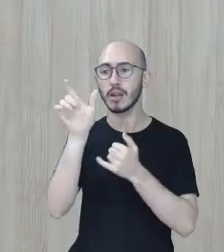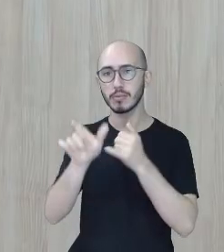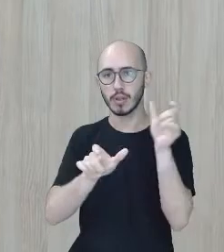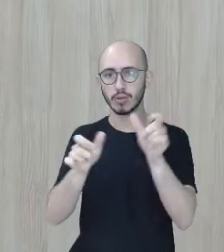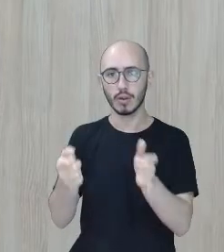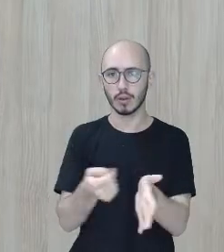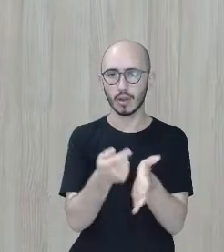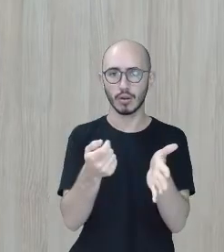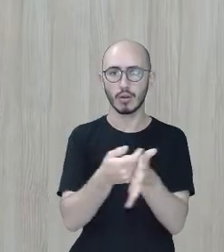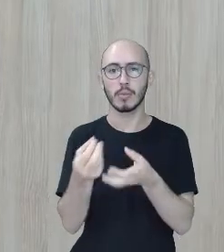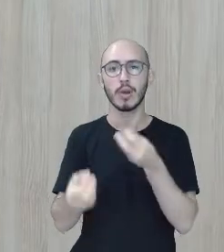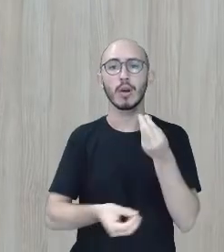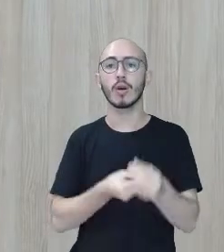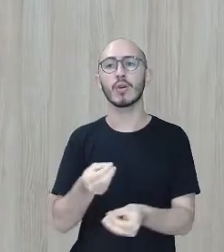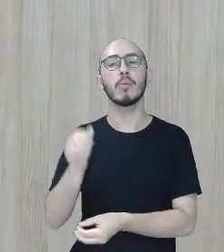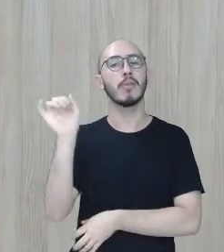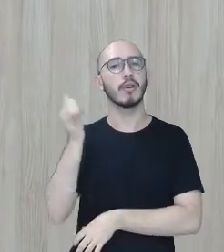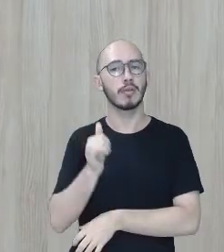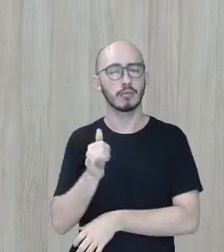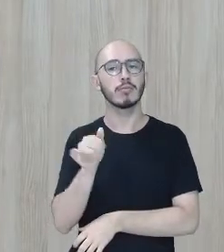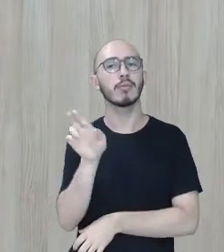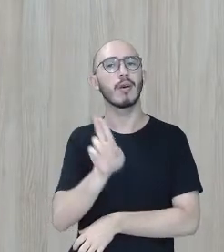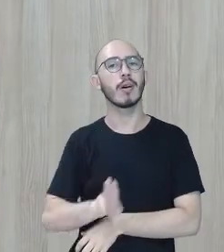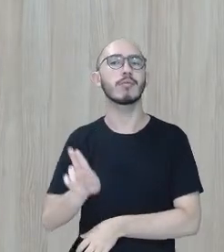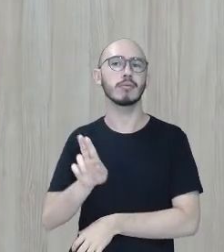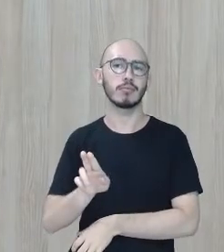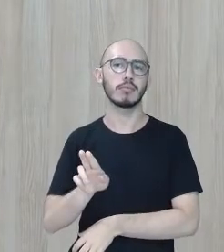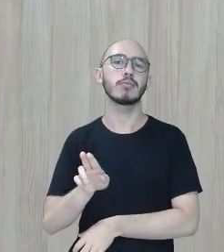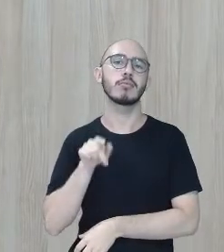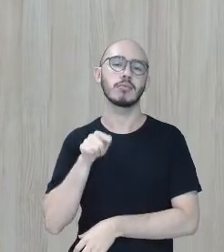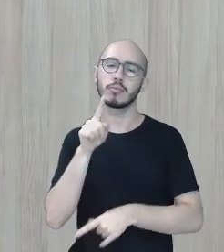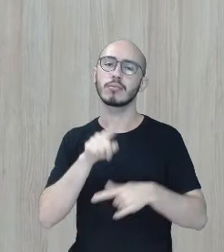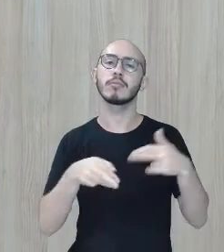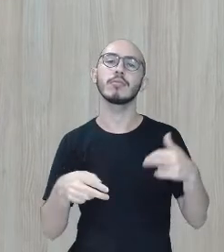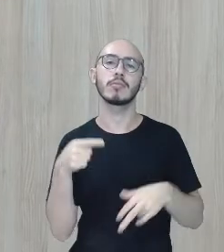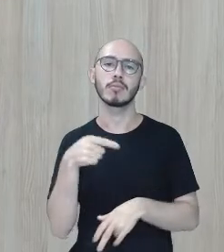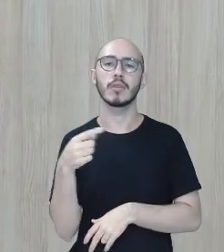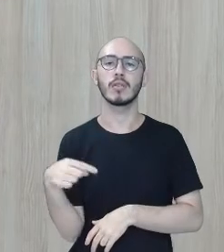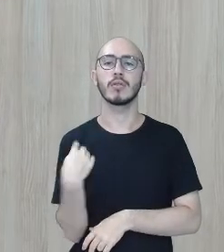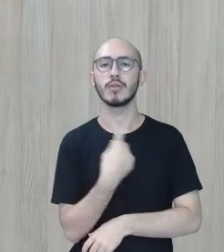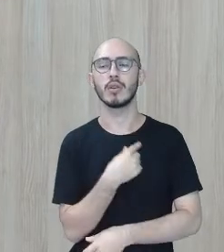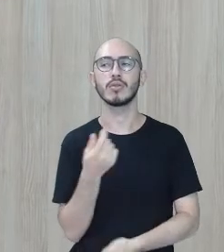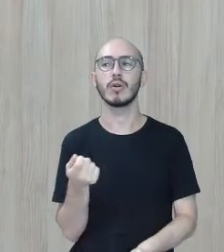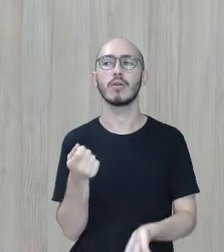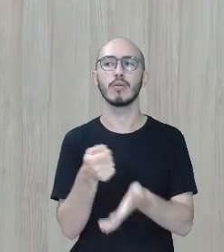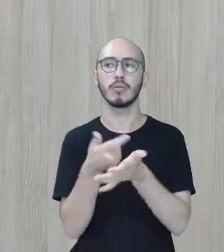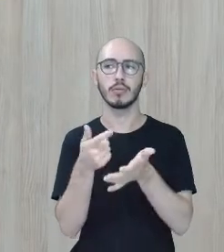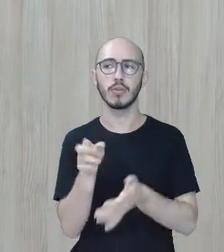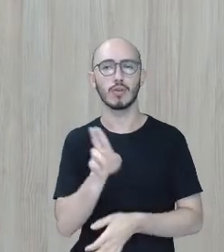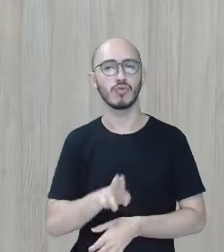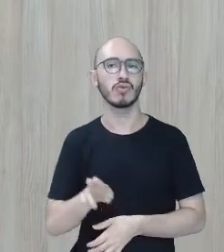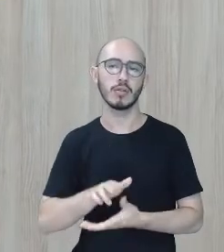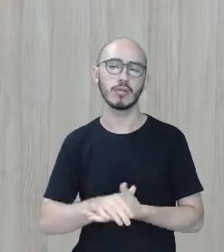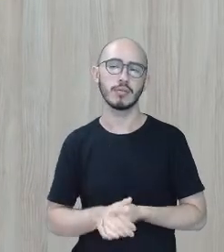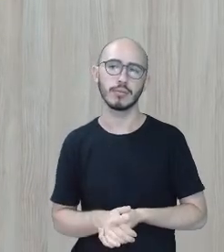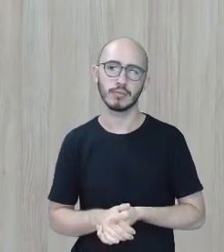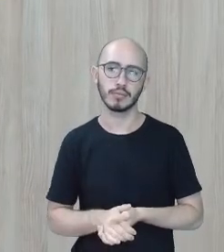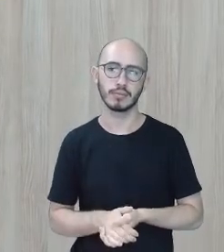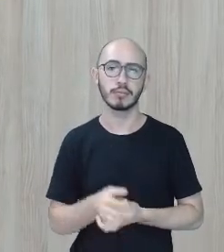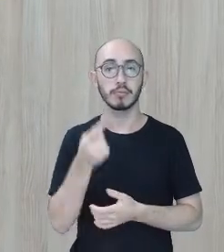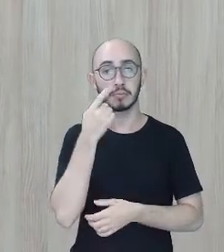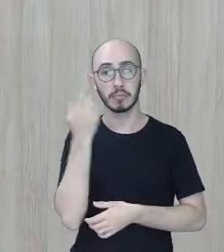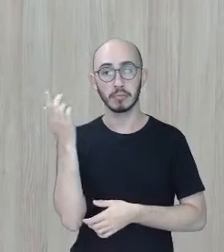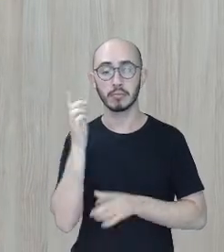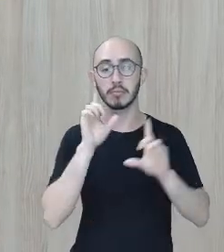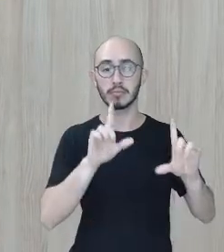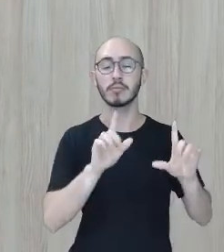consumidores o que vai gastar aquele eletrodoméstico que nós estamos utilizando. Aqui de uma